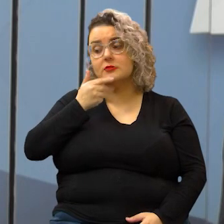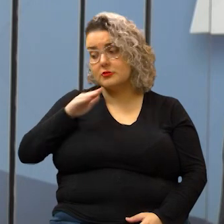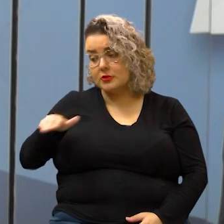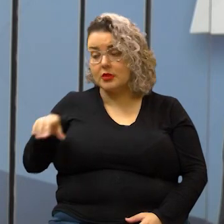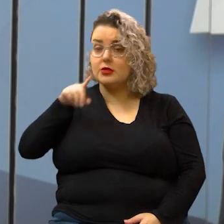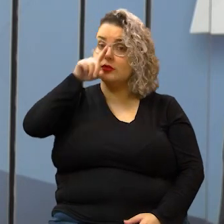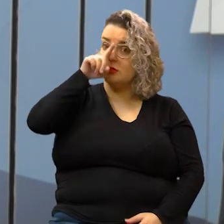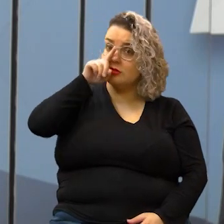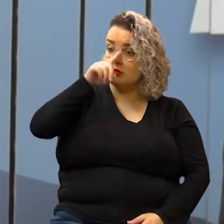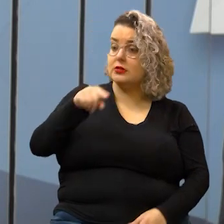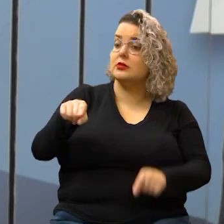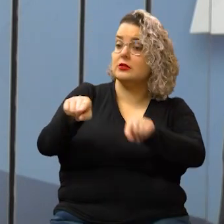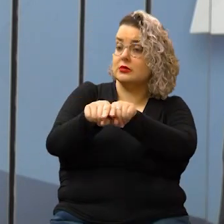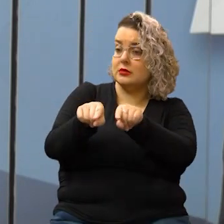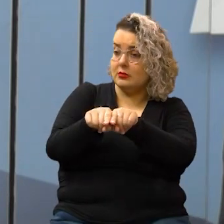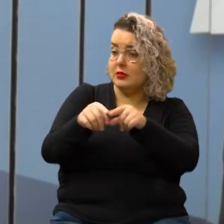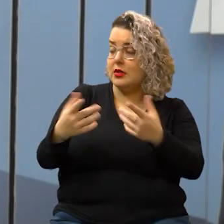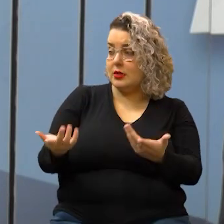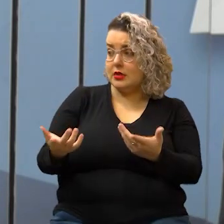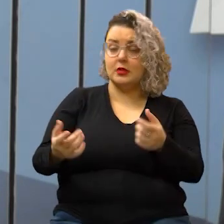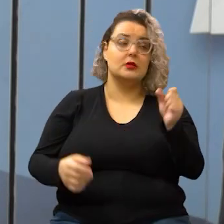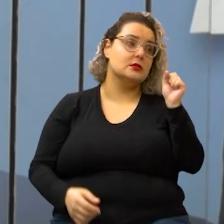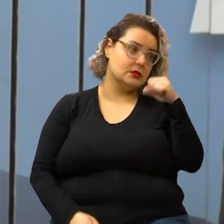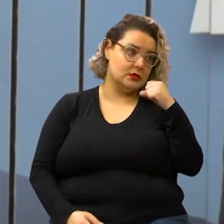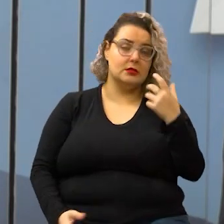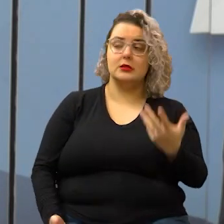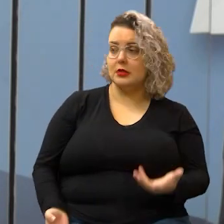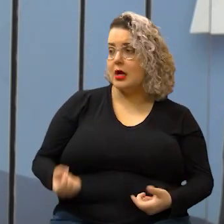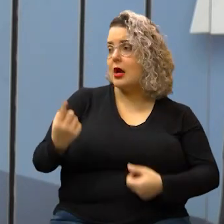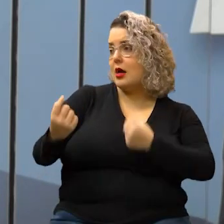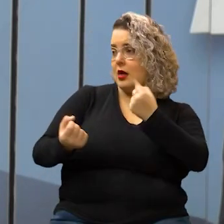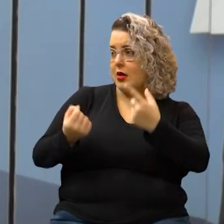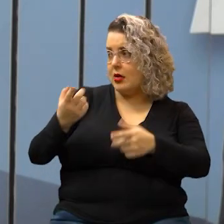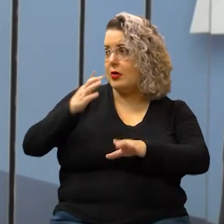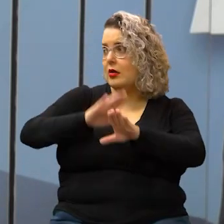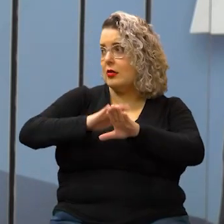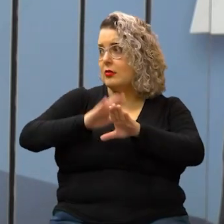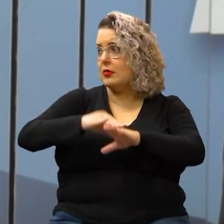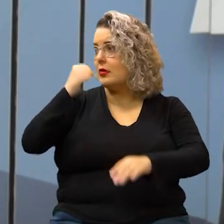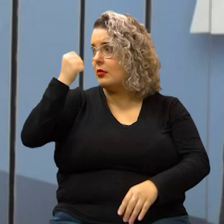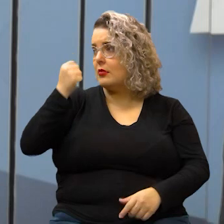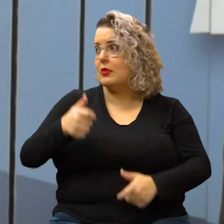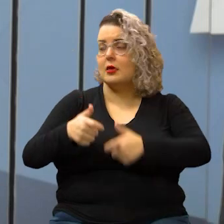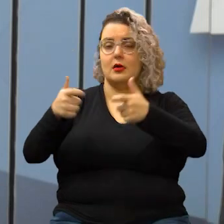risco, sim, inclusive tomar alguma providência mais drástica ali,